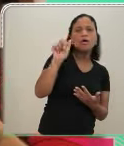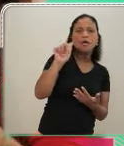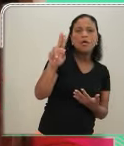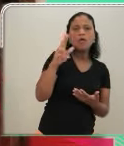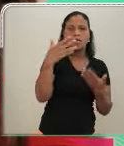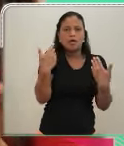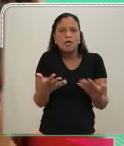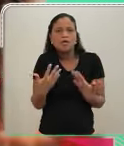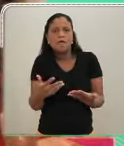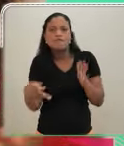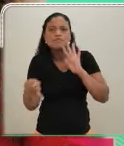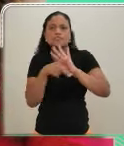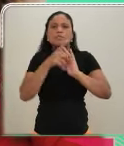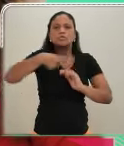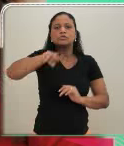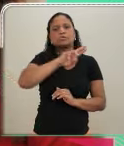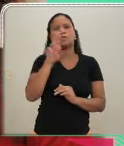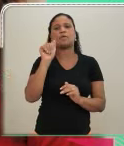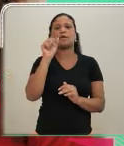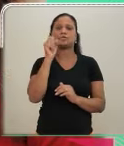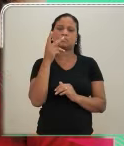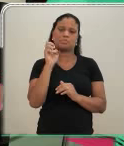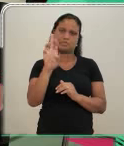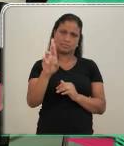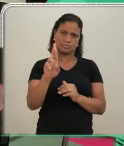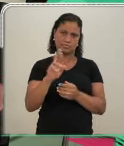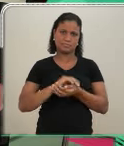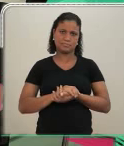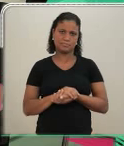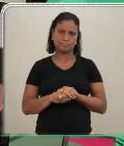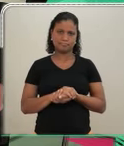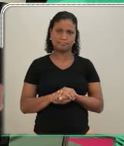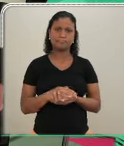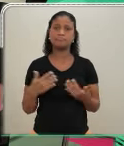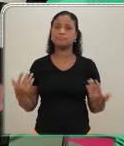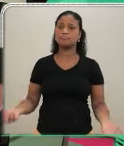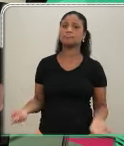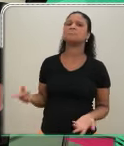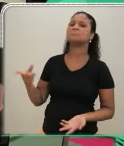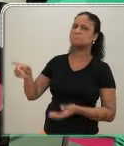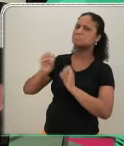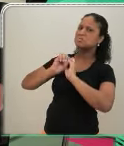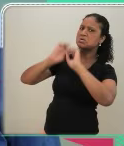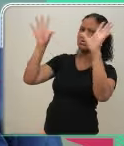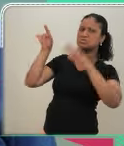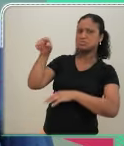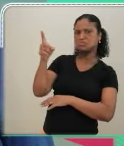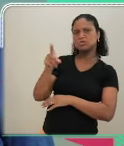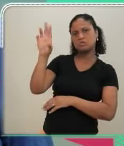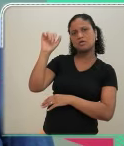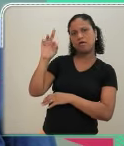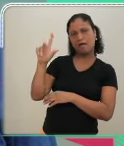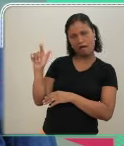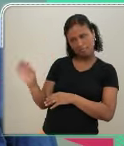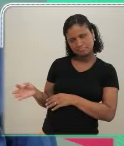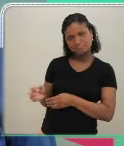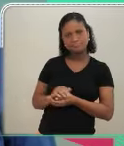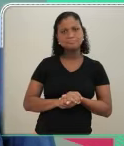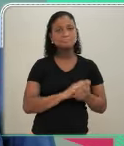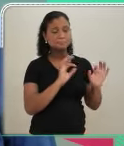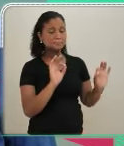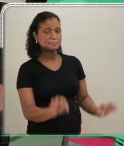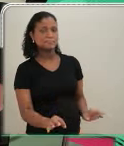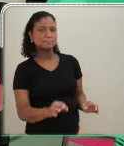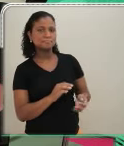é sinônimo do que a gente chama de Asperger. Sempre muito esclarecedora, a doutora Carla, né? Com certeza. Denise, a gente vai conversar sobre o grupo